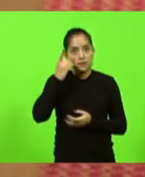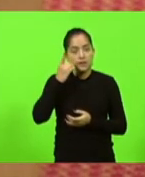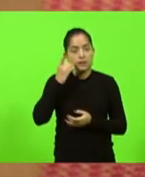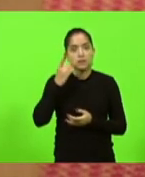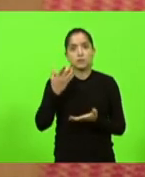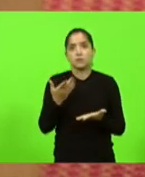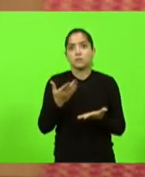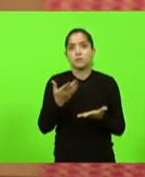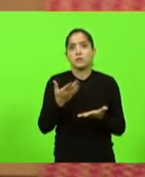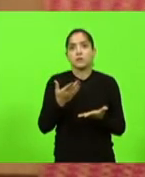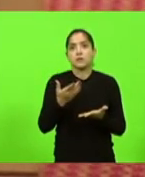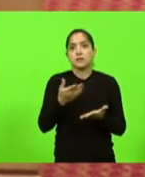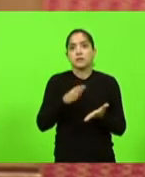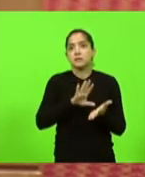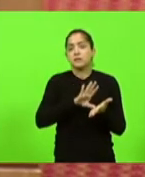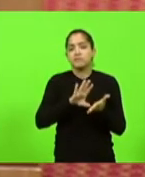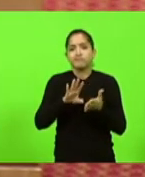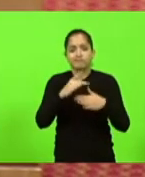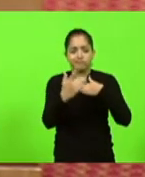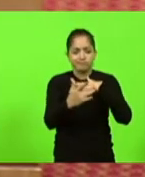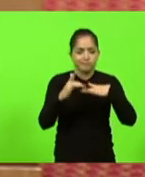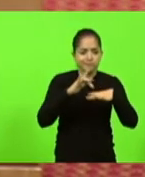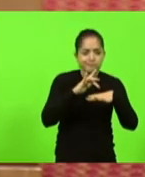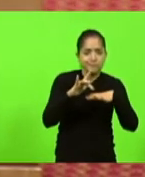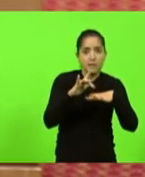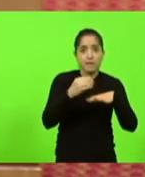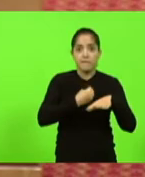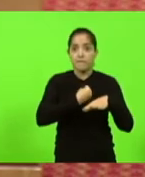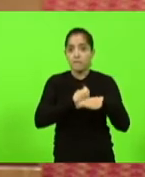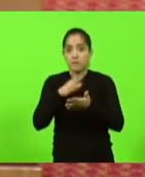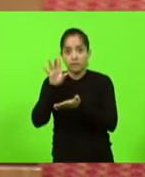social e viver a vida real.